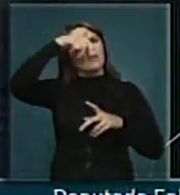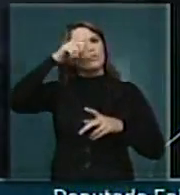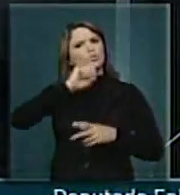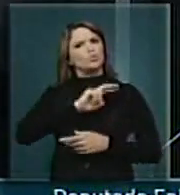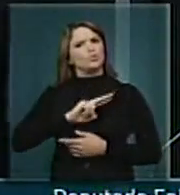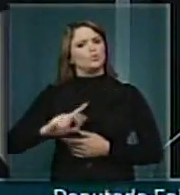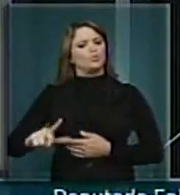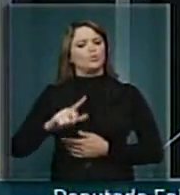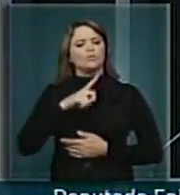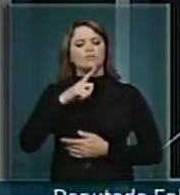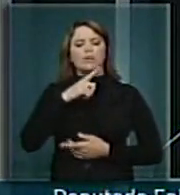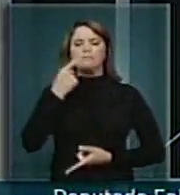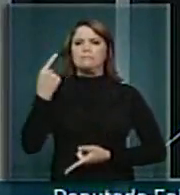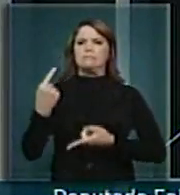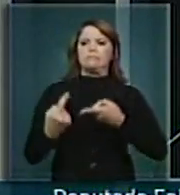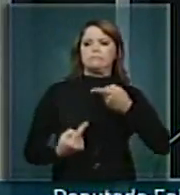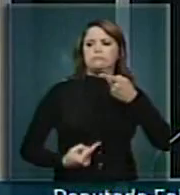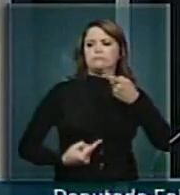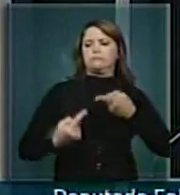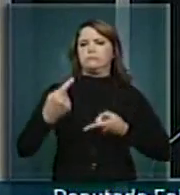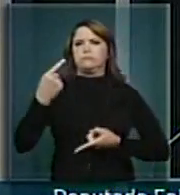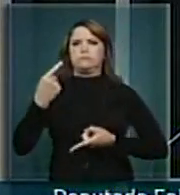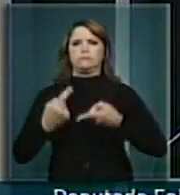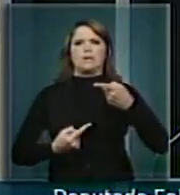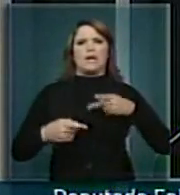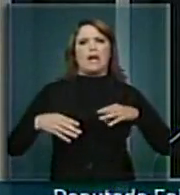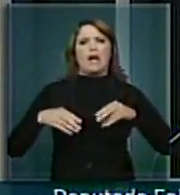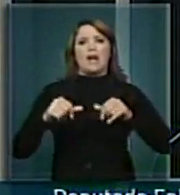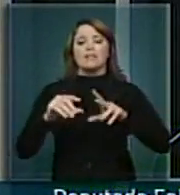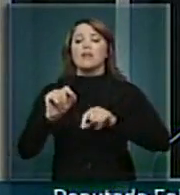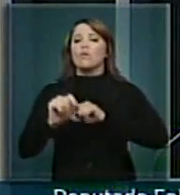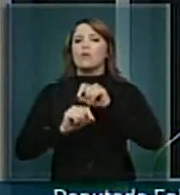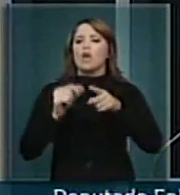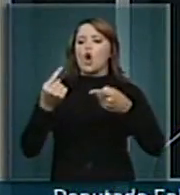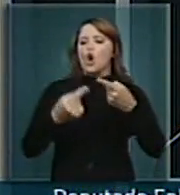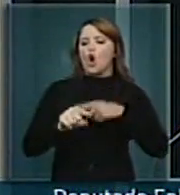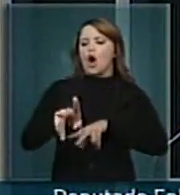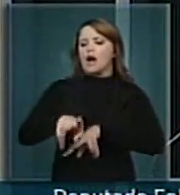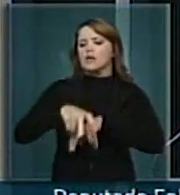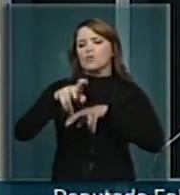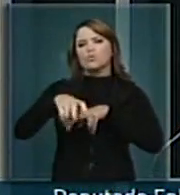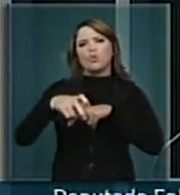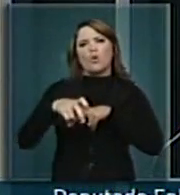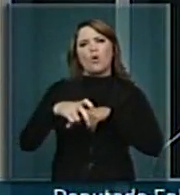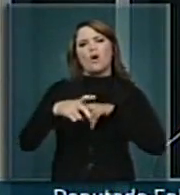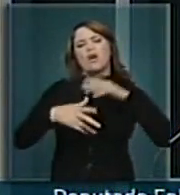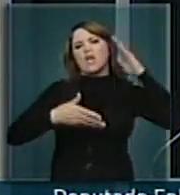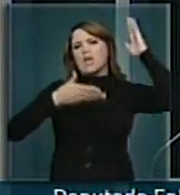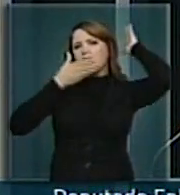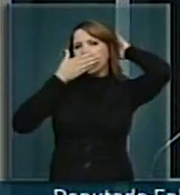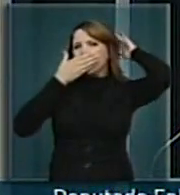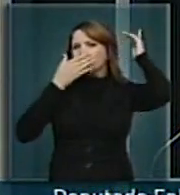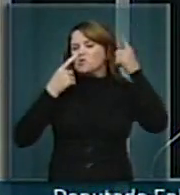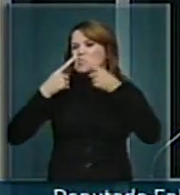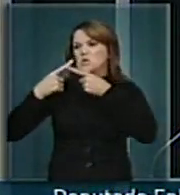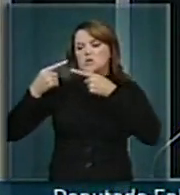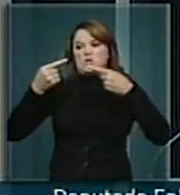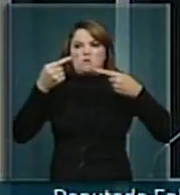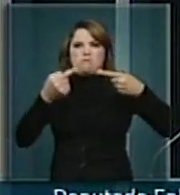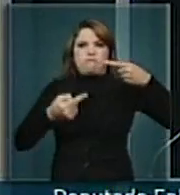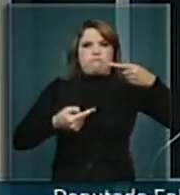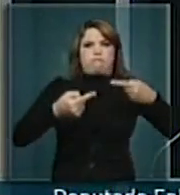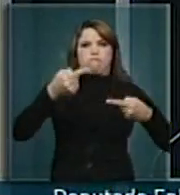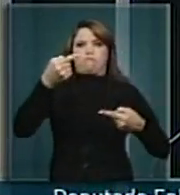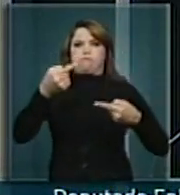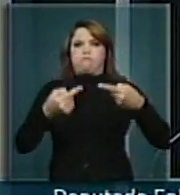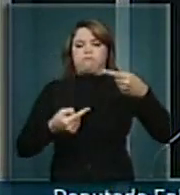Sul, disputas pela terra contrapõem agricultores e índios em impasses e conflitos,